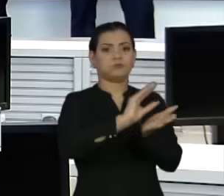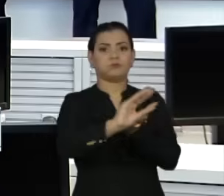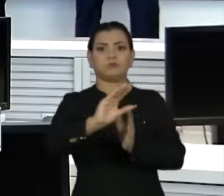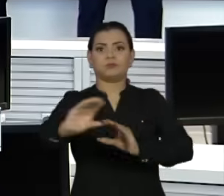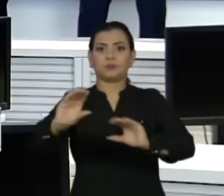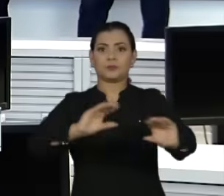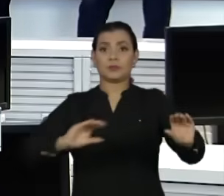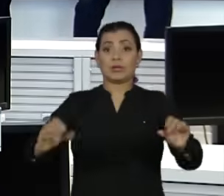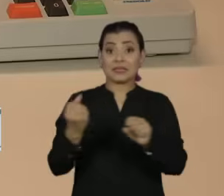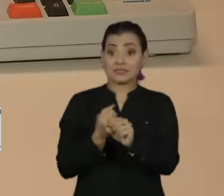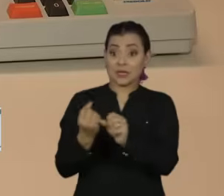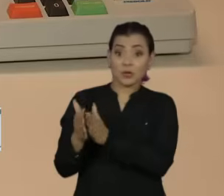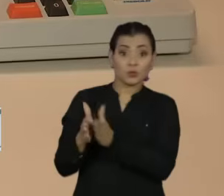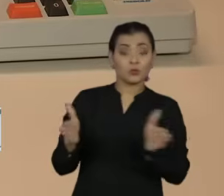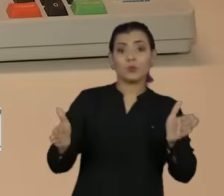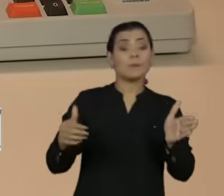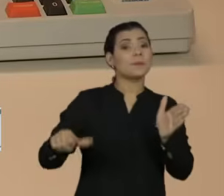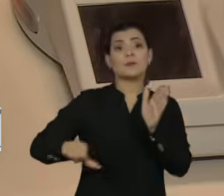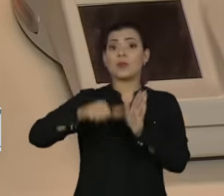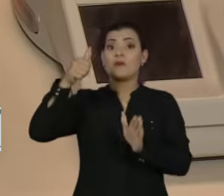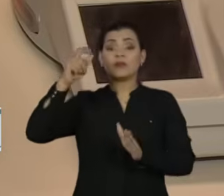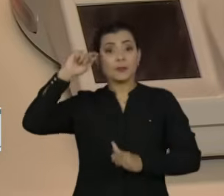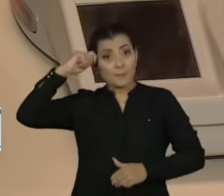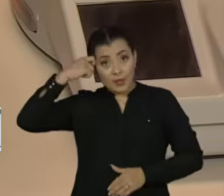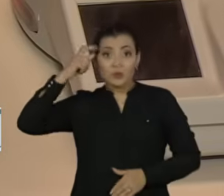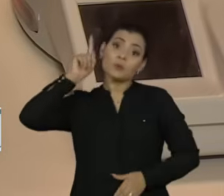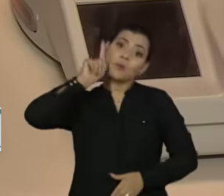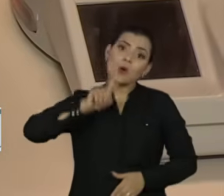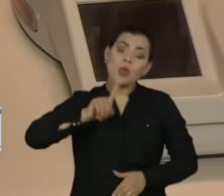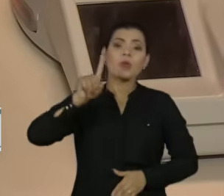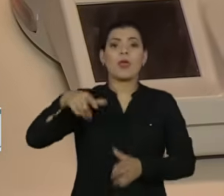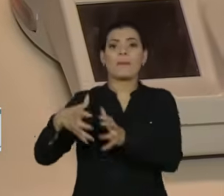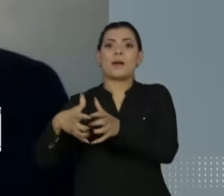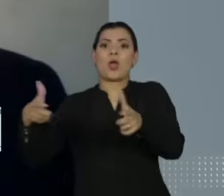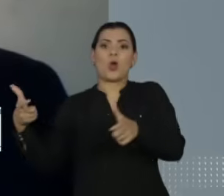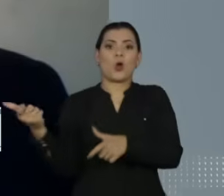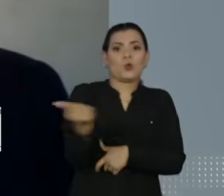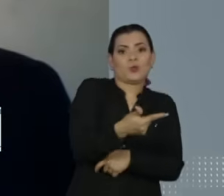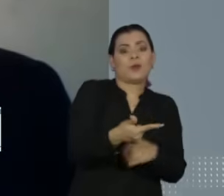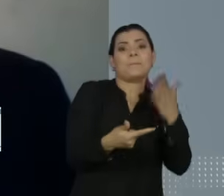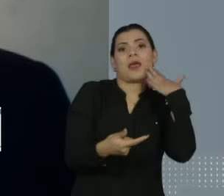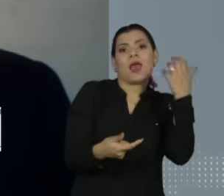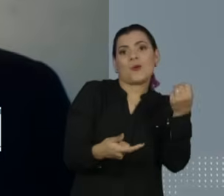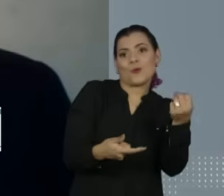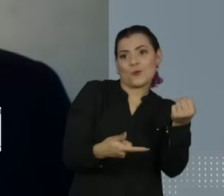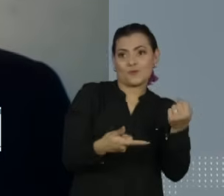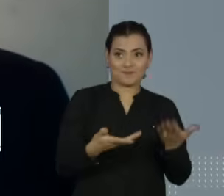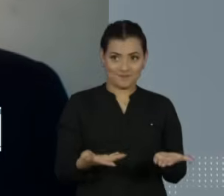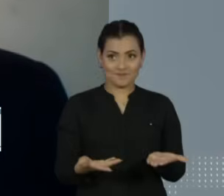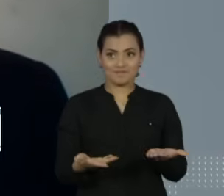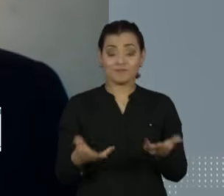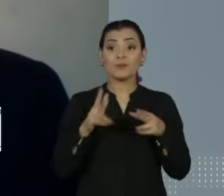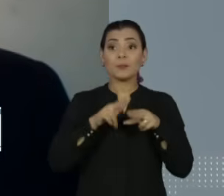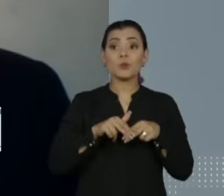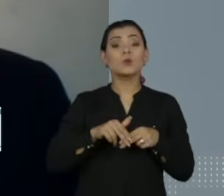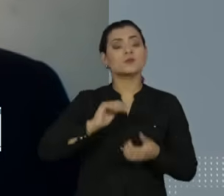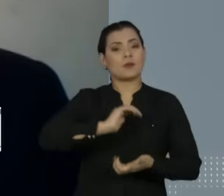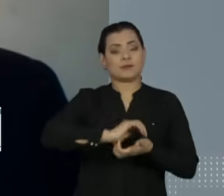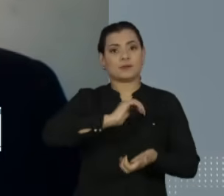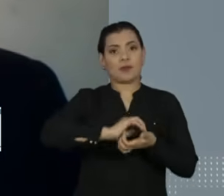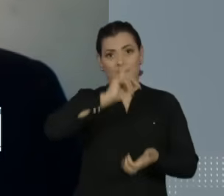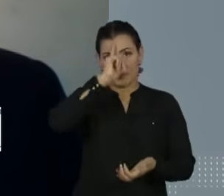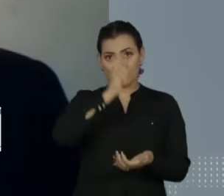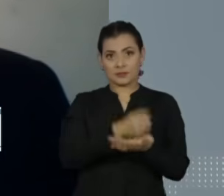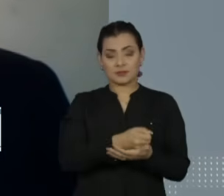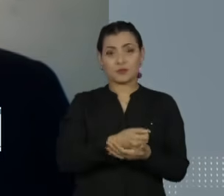Este ano, pela primeira vez, pretos e pardos são maioria entre os concorrentes. Em relação às decisões que o Supremo tomou